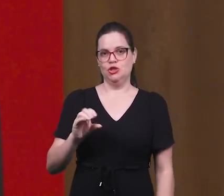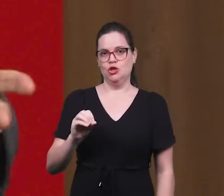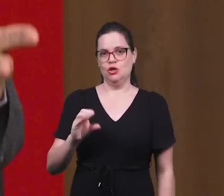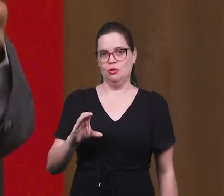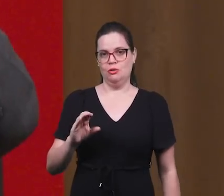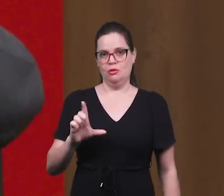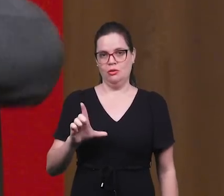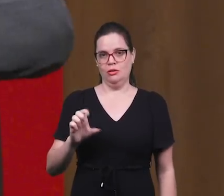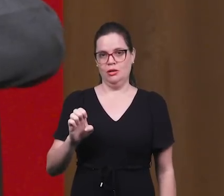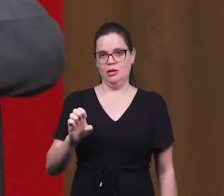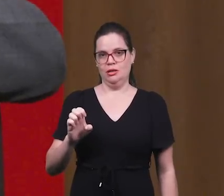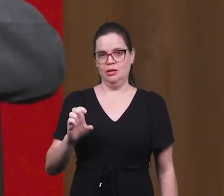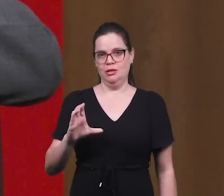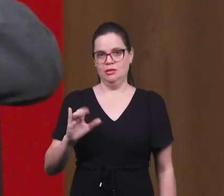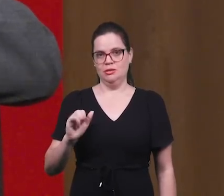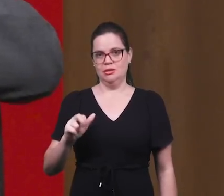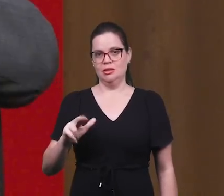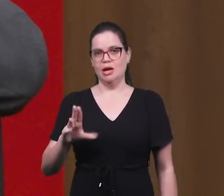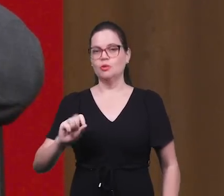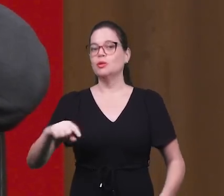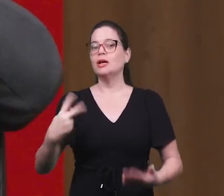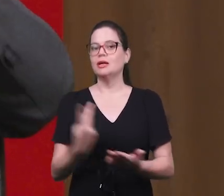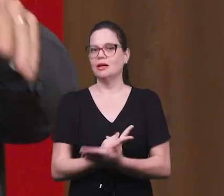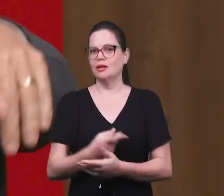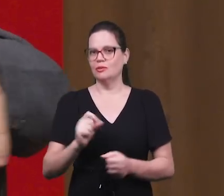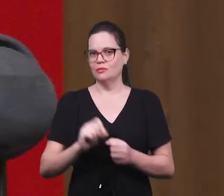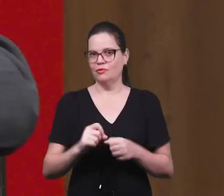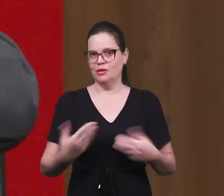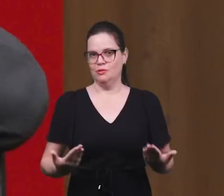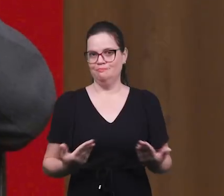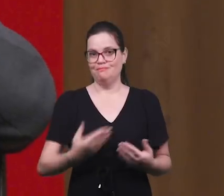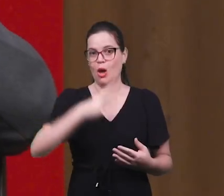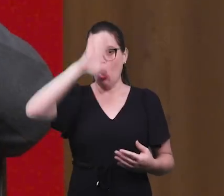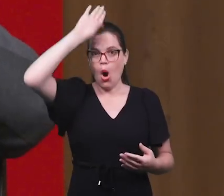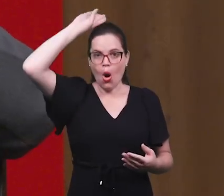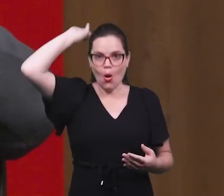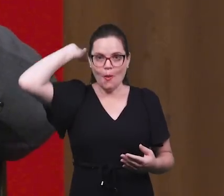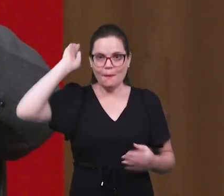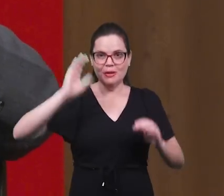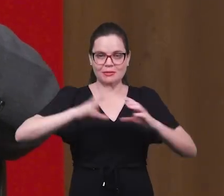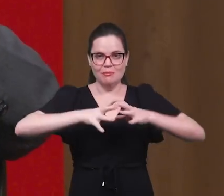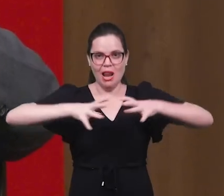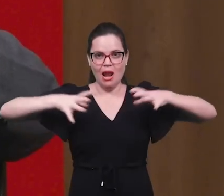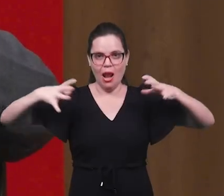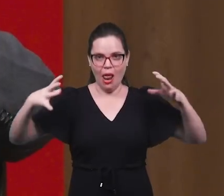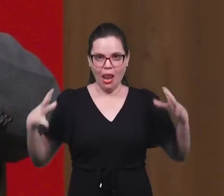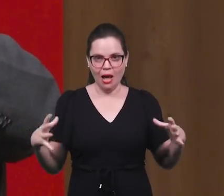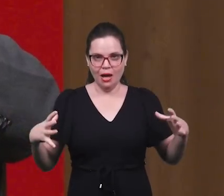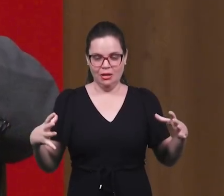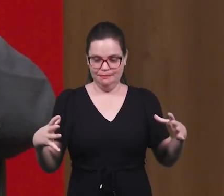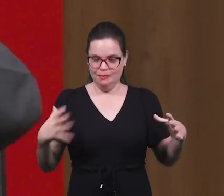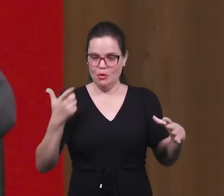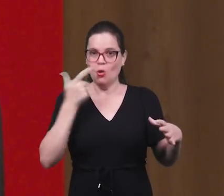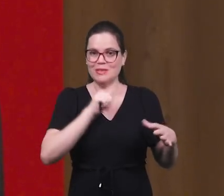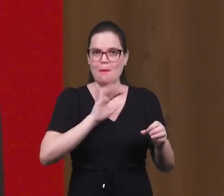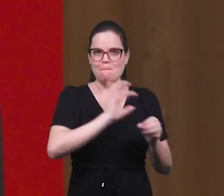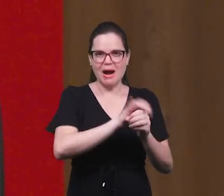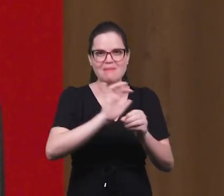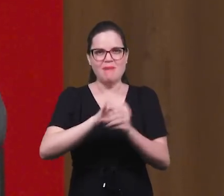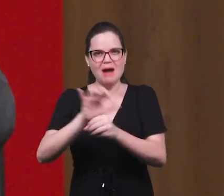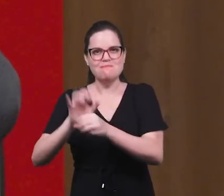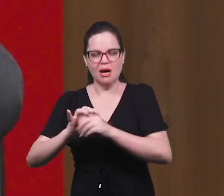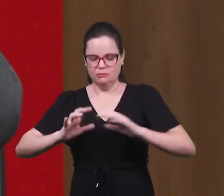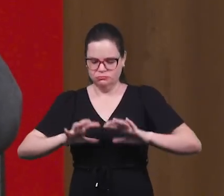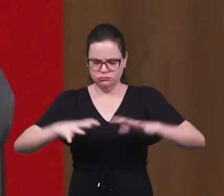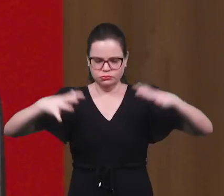Depois dividiu em 4. E foi nesse que eram os tetrarcas, né? Então